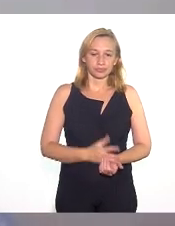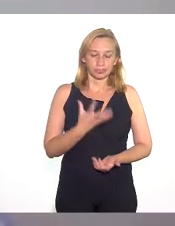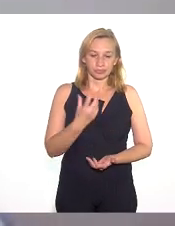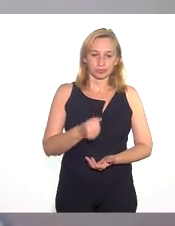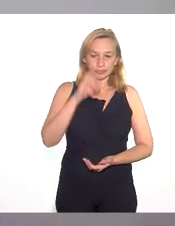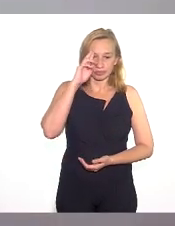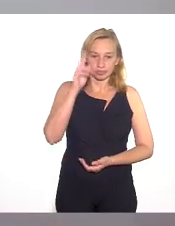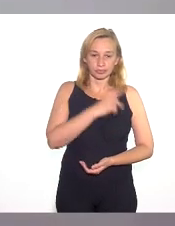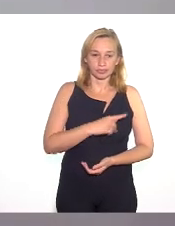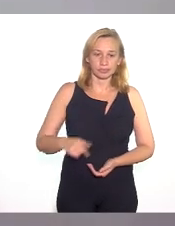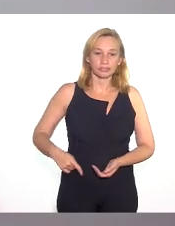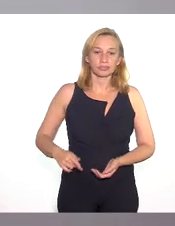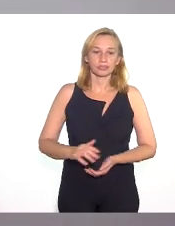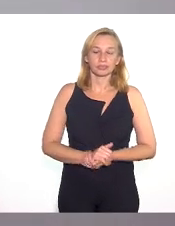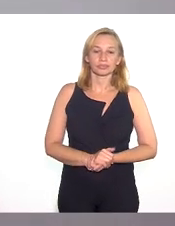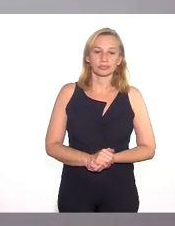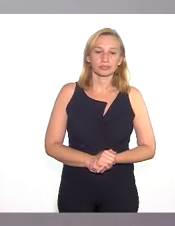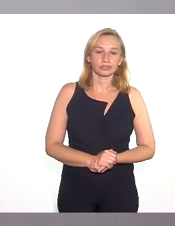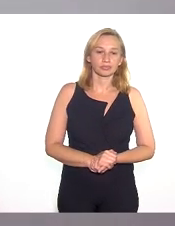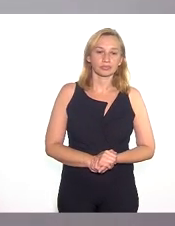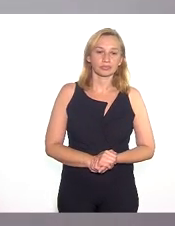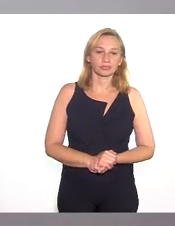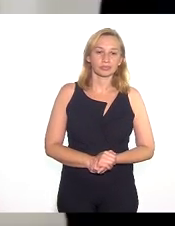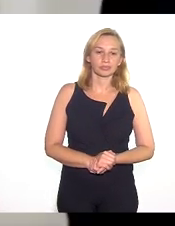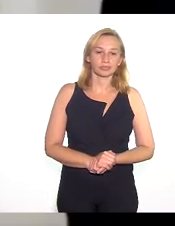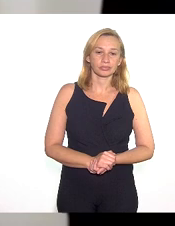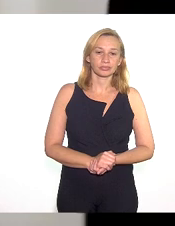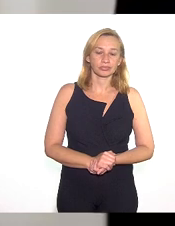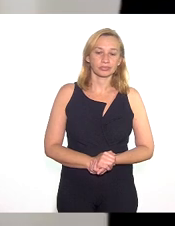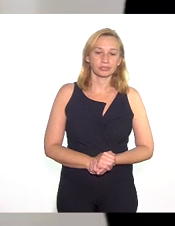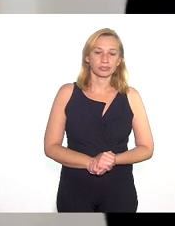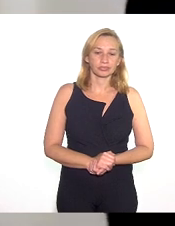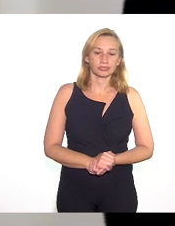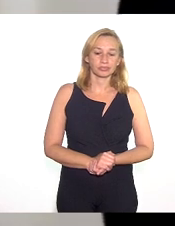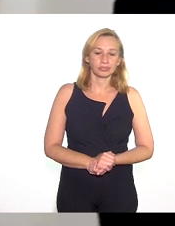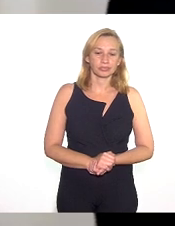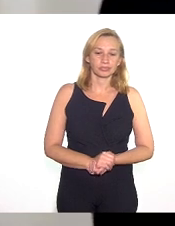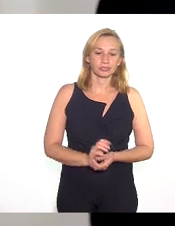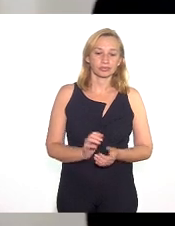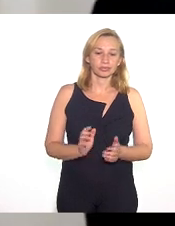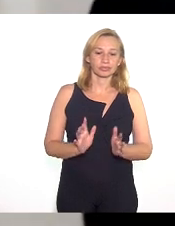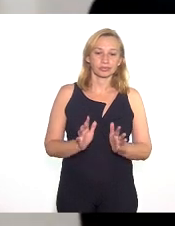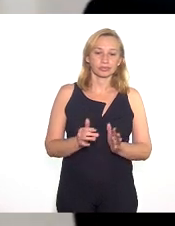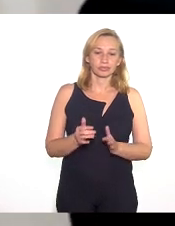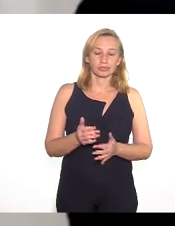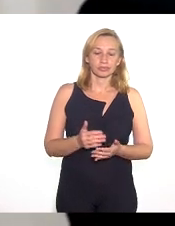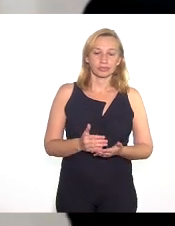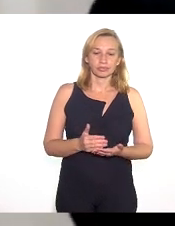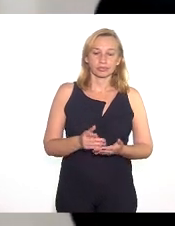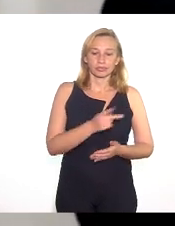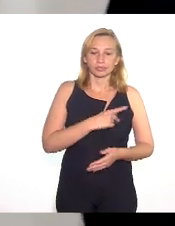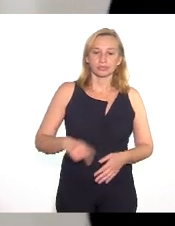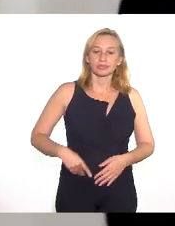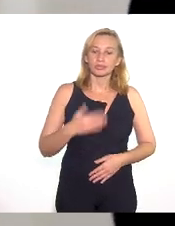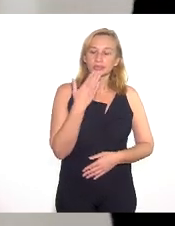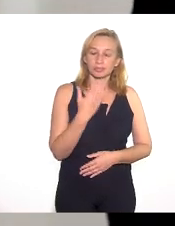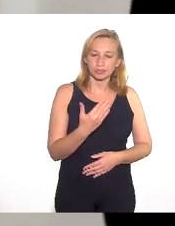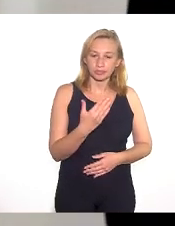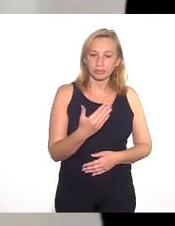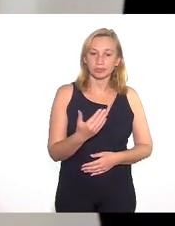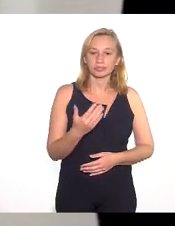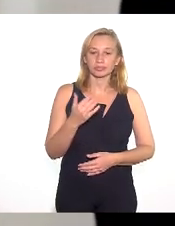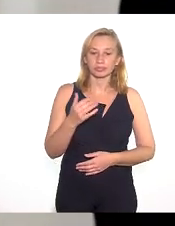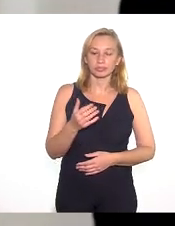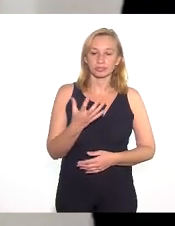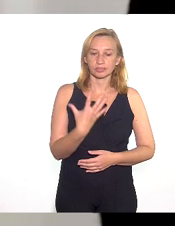Favorável, presidente. Os pareceres emitidos. A presidência defere o pedido do relator e vota